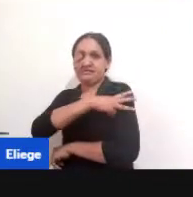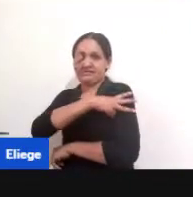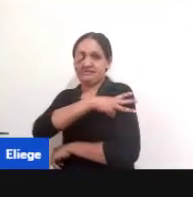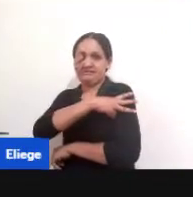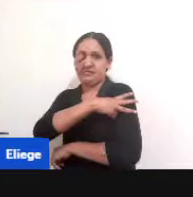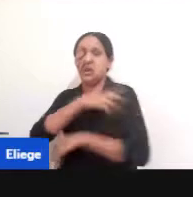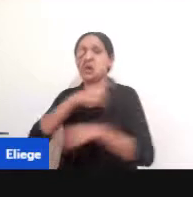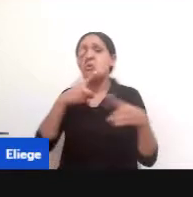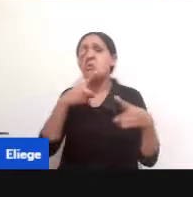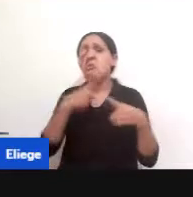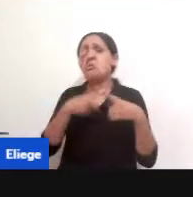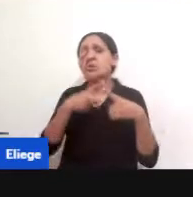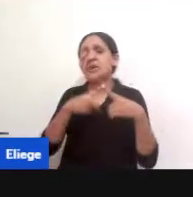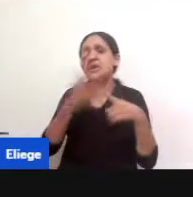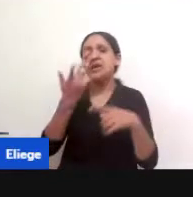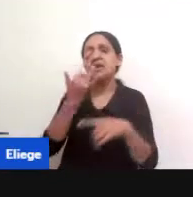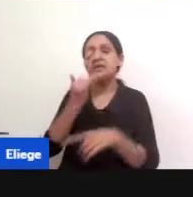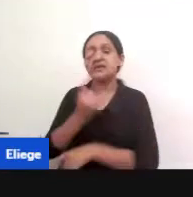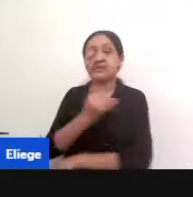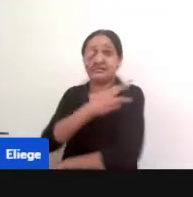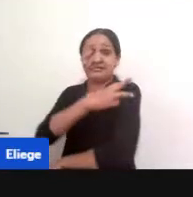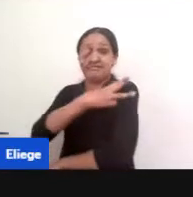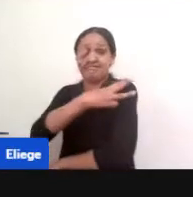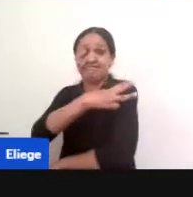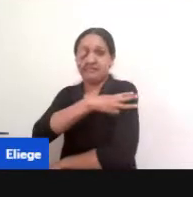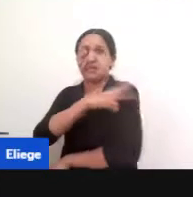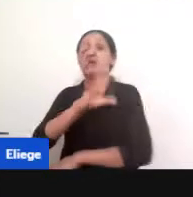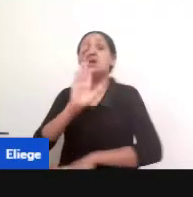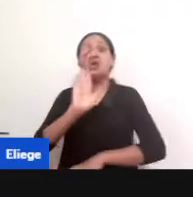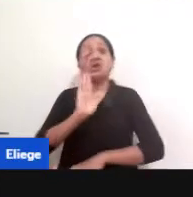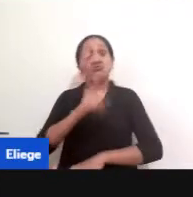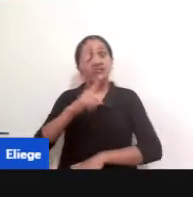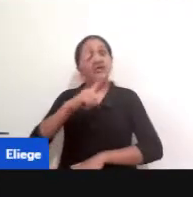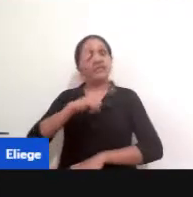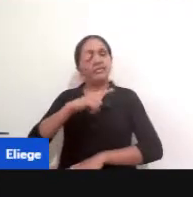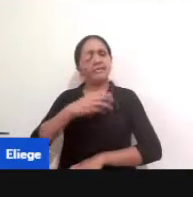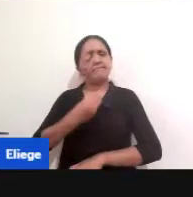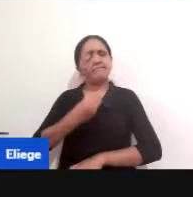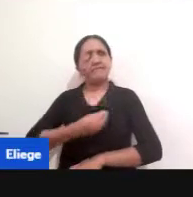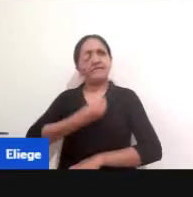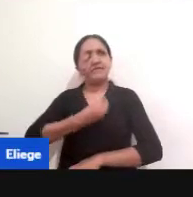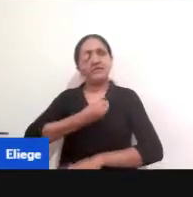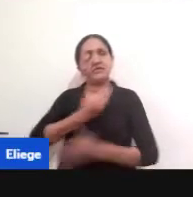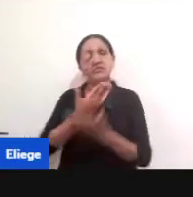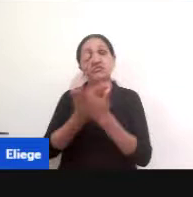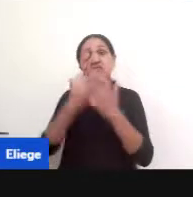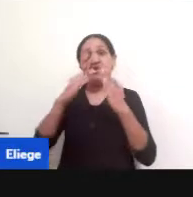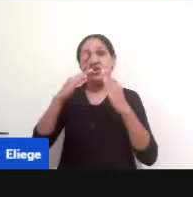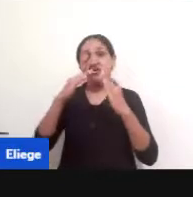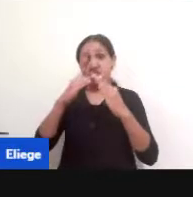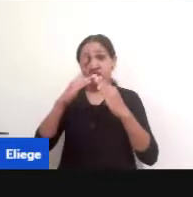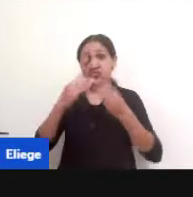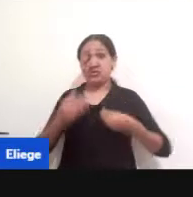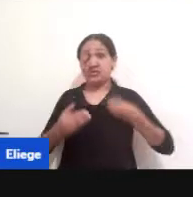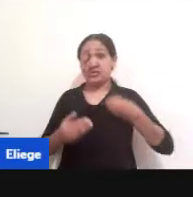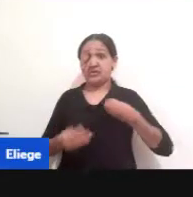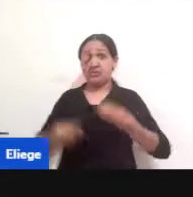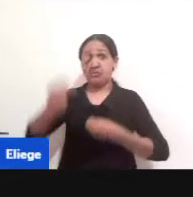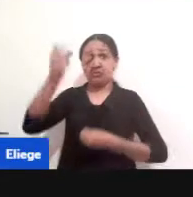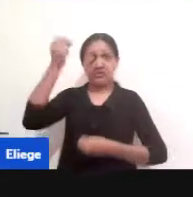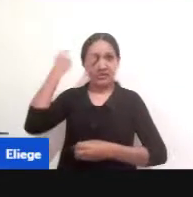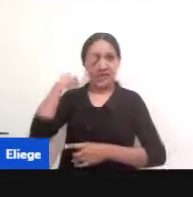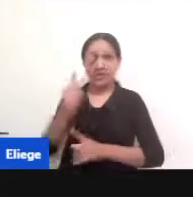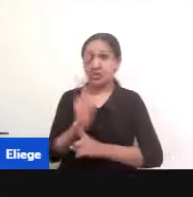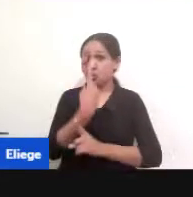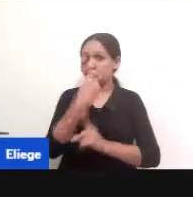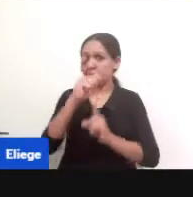no terceiro ano, ela tem essa vivência de escola presencial referente lá ao primeiro ano. A criança que está